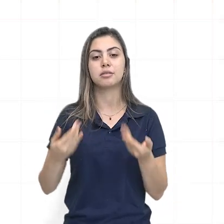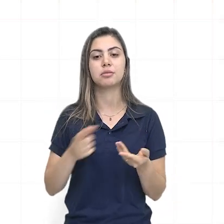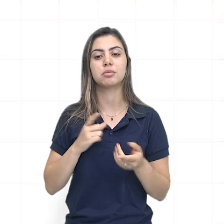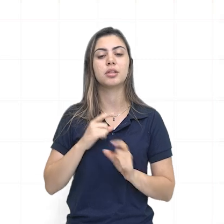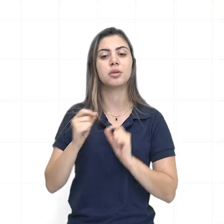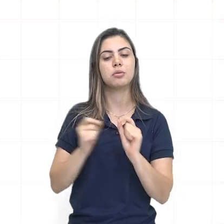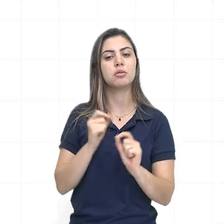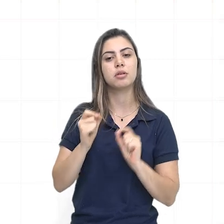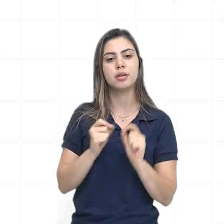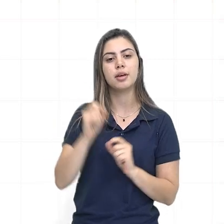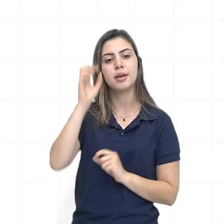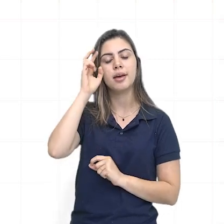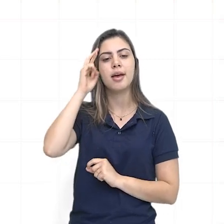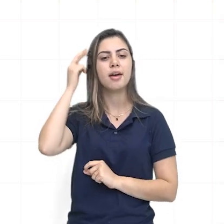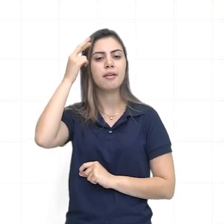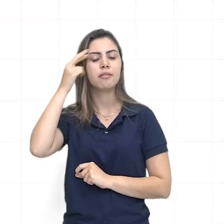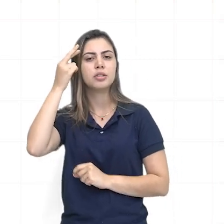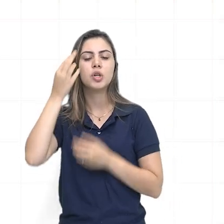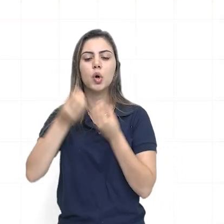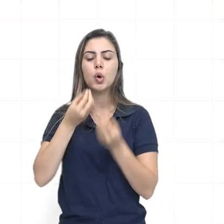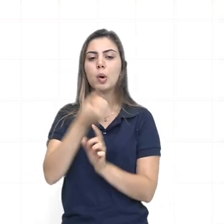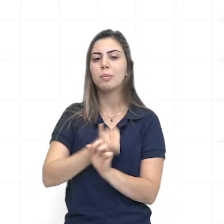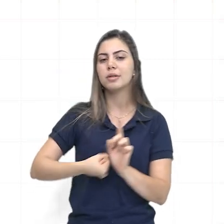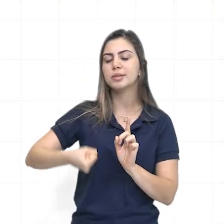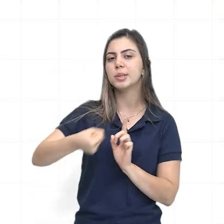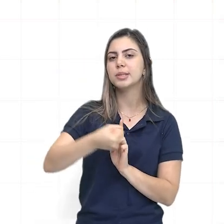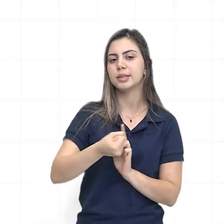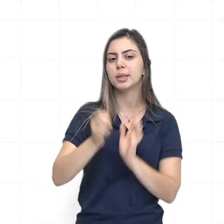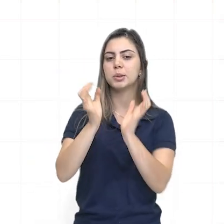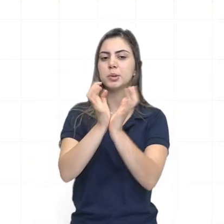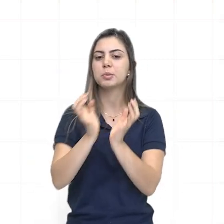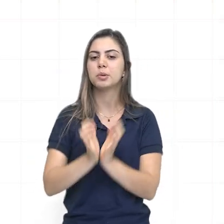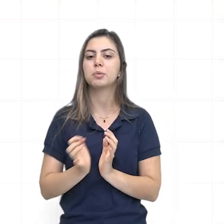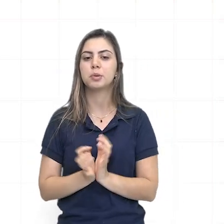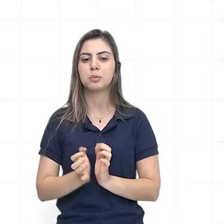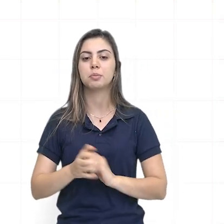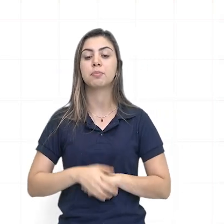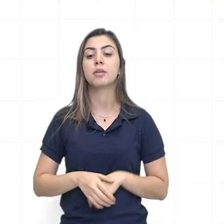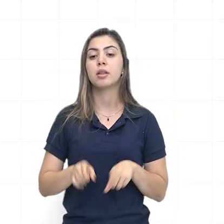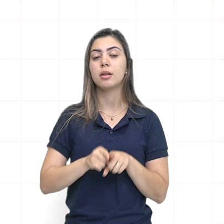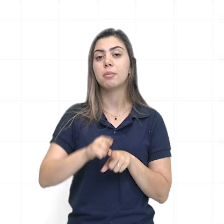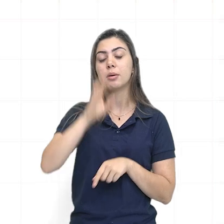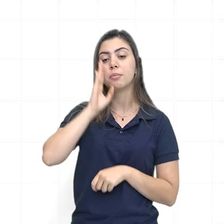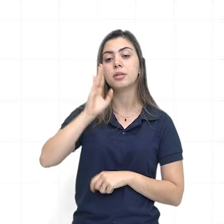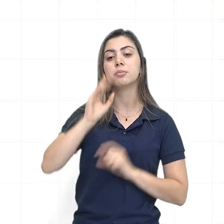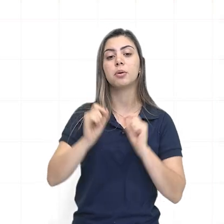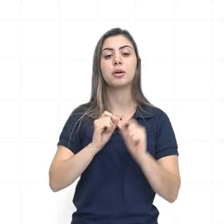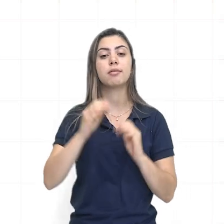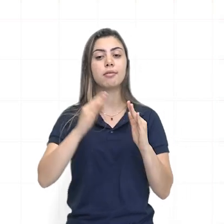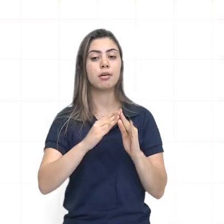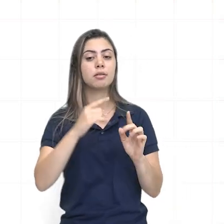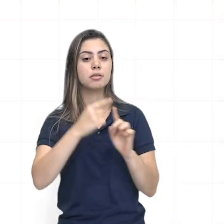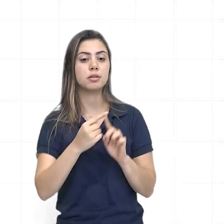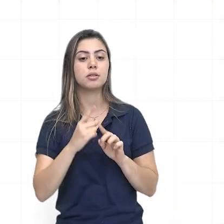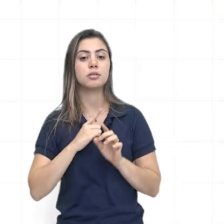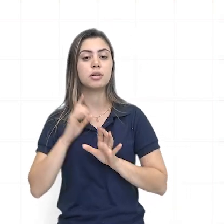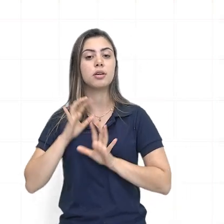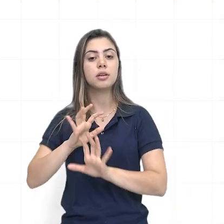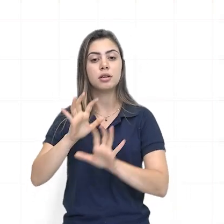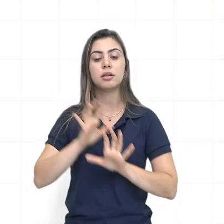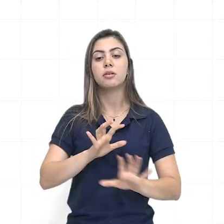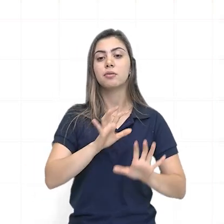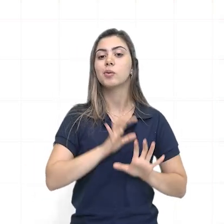camadas e refletindo as complexidades sociais. A influência predominante justamente